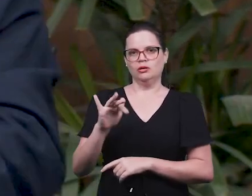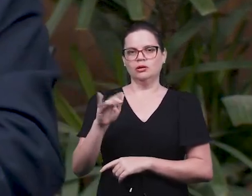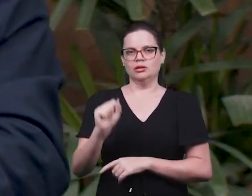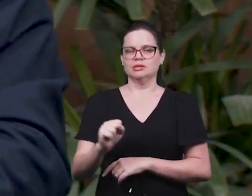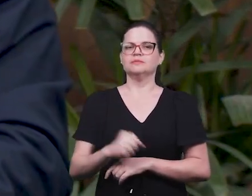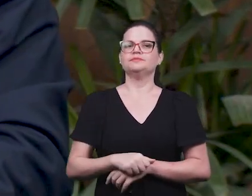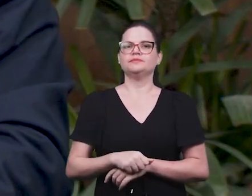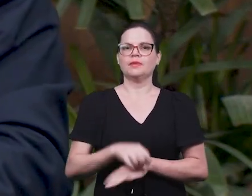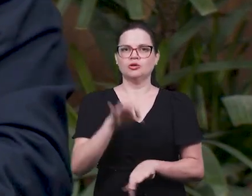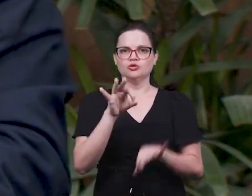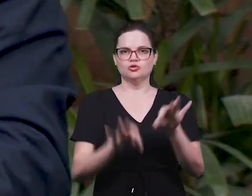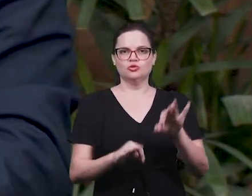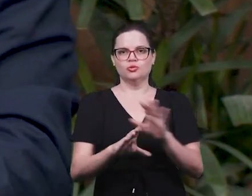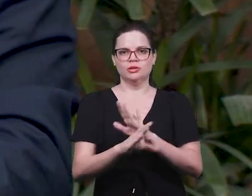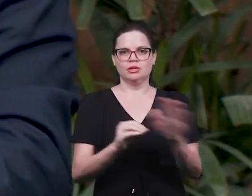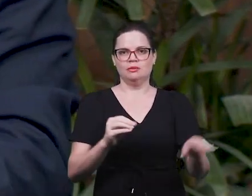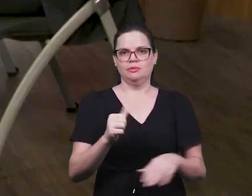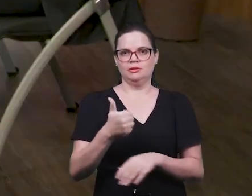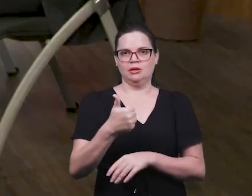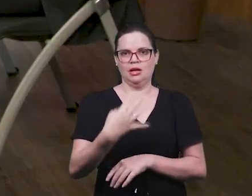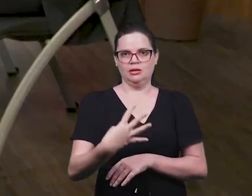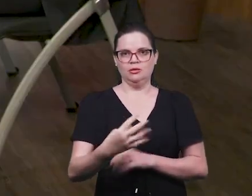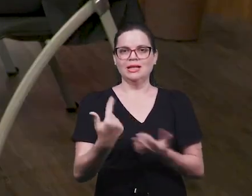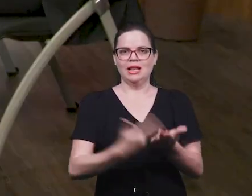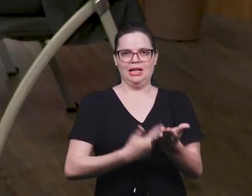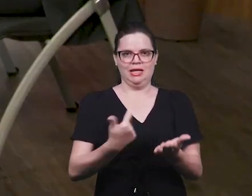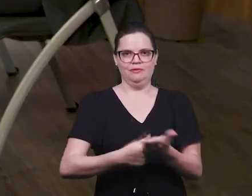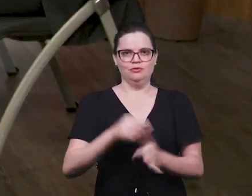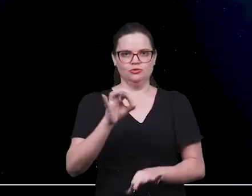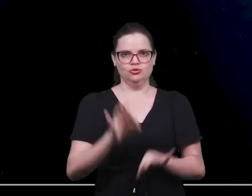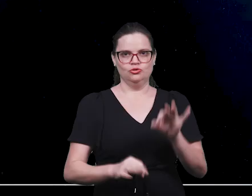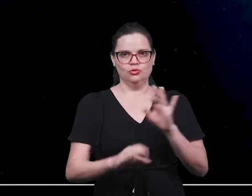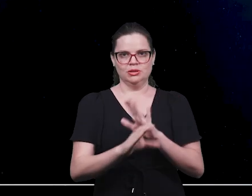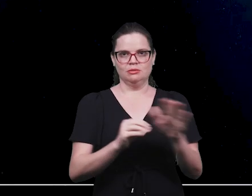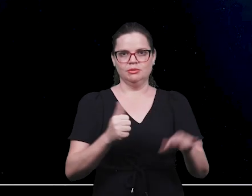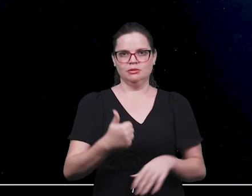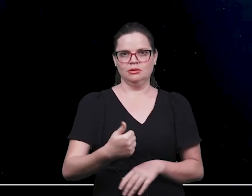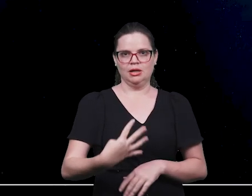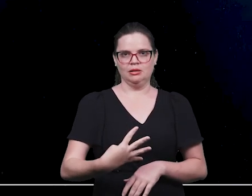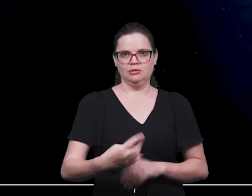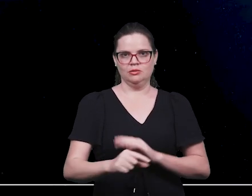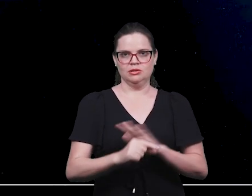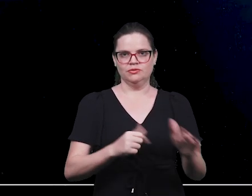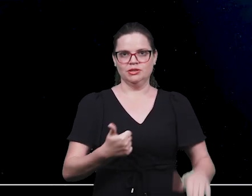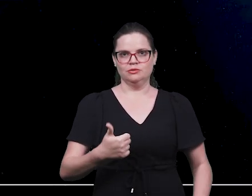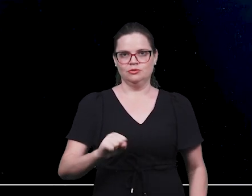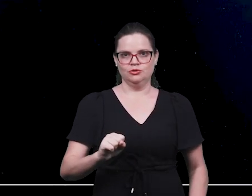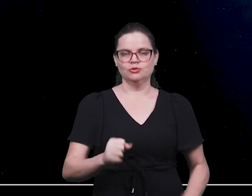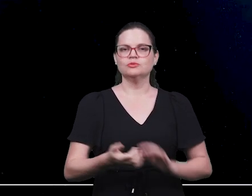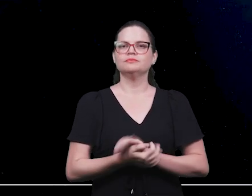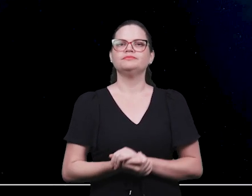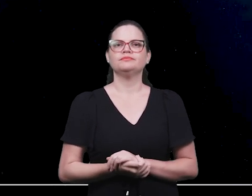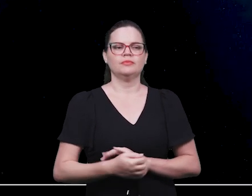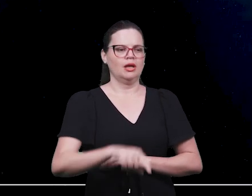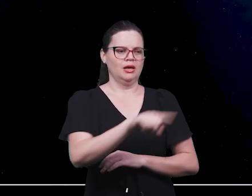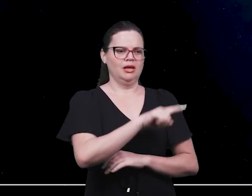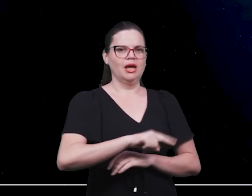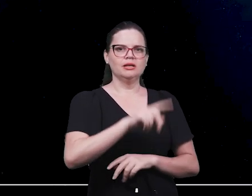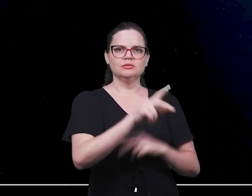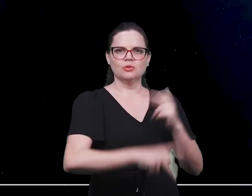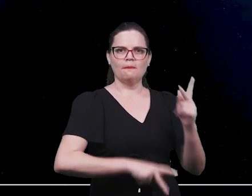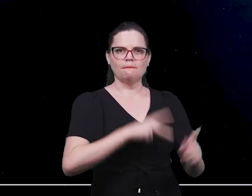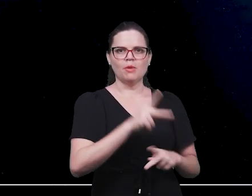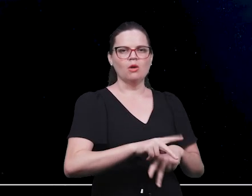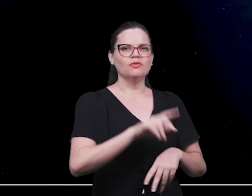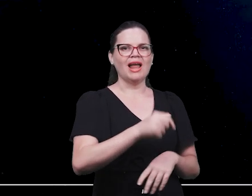Juízes 14, 18, o enigma de Sansão. Disseram-lhe, pois, os homens daquela cidade